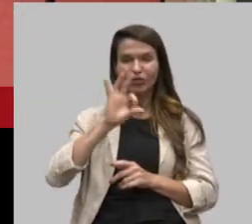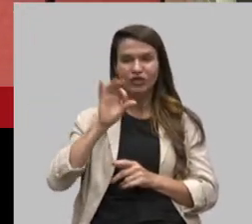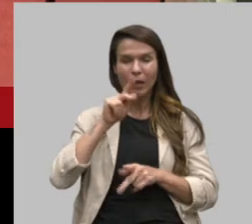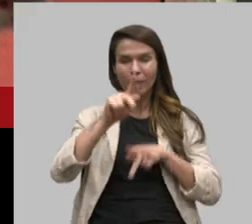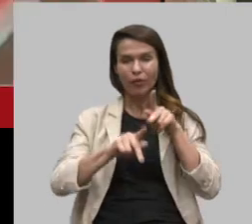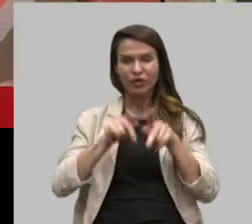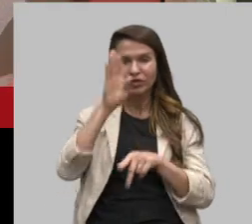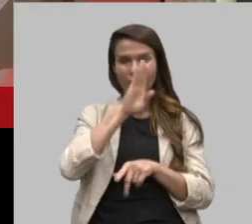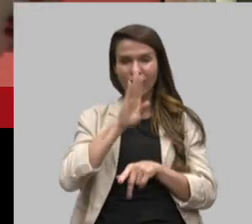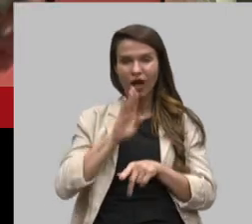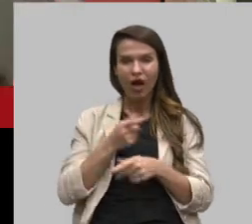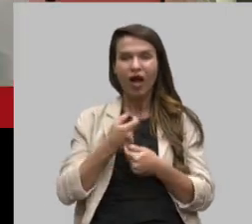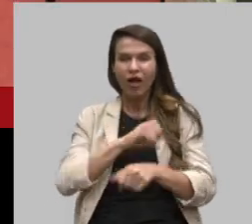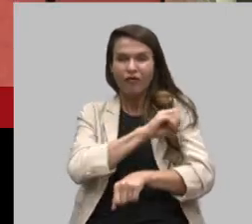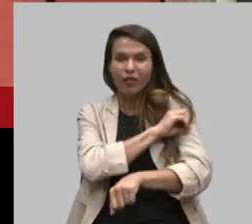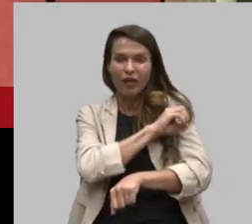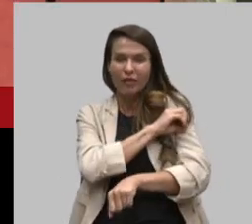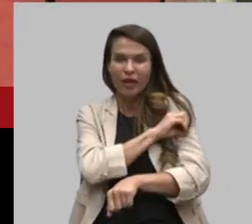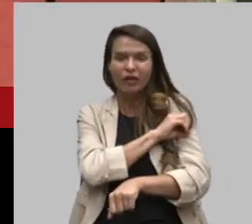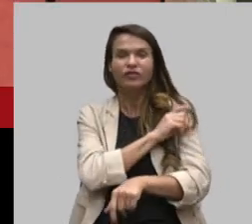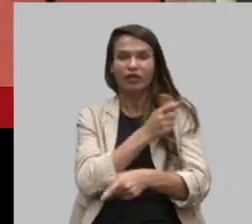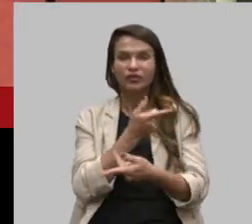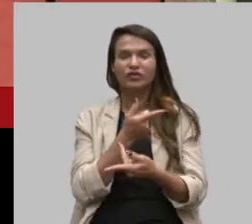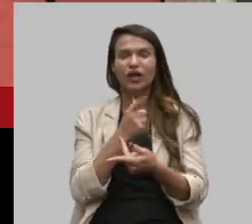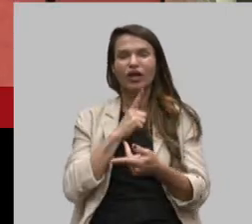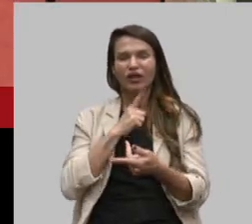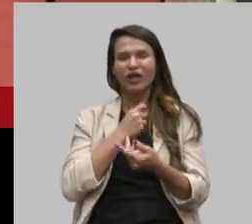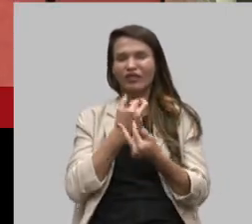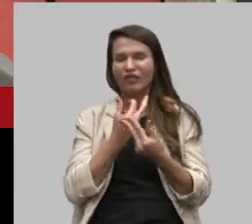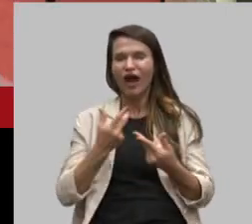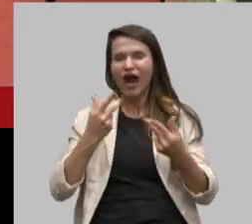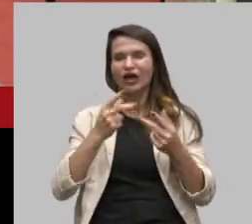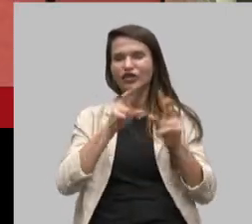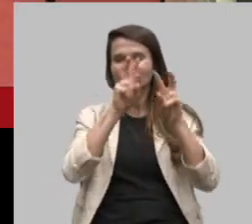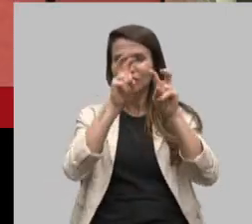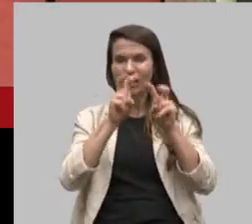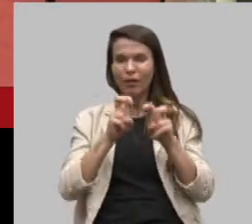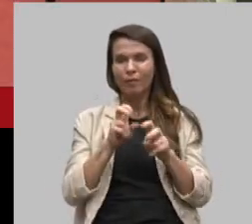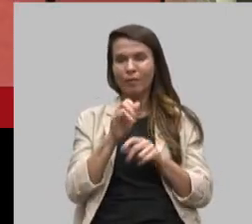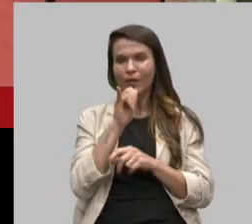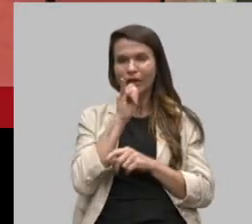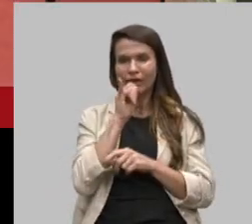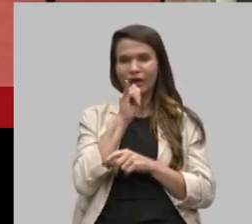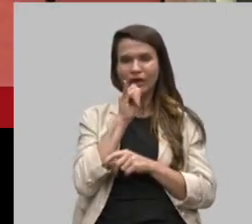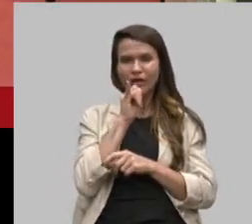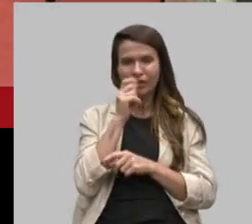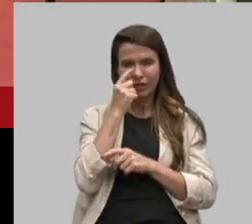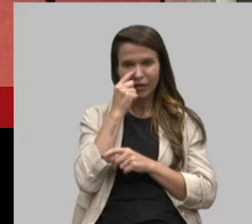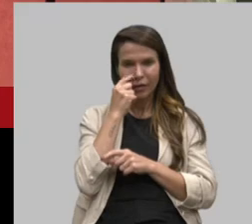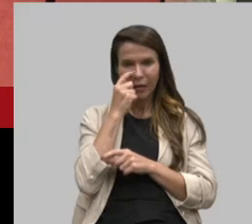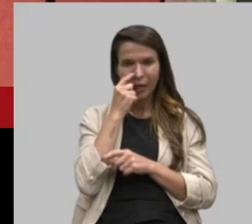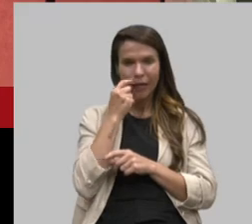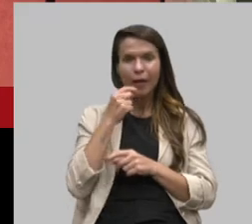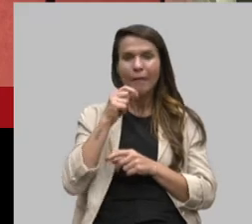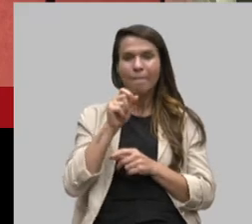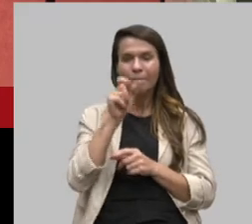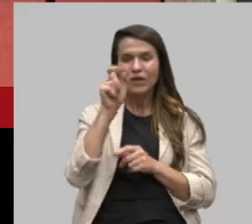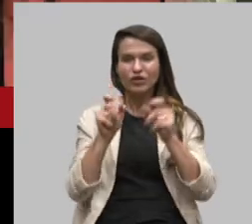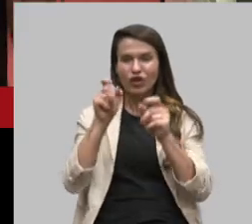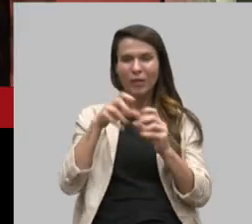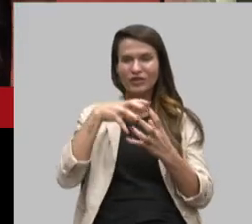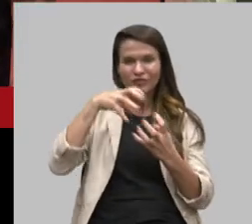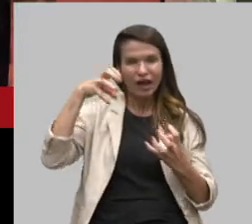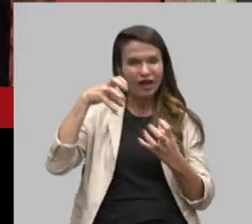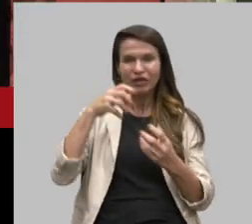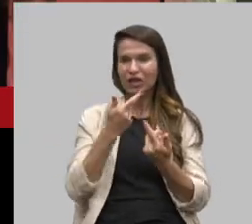analfabeta funcional e isso entram em vários quesitos Como por exemplo o etarismo que nós estamos falando de pessoas mais velhas nós que não